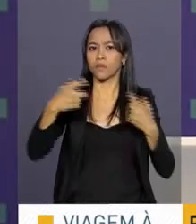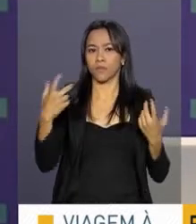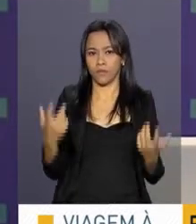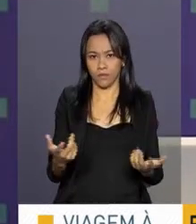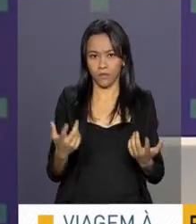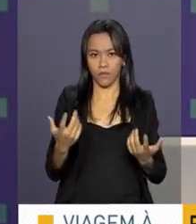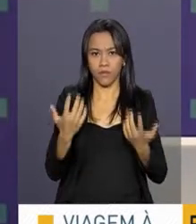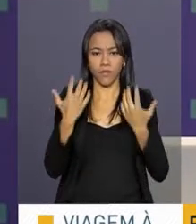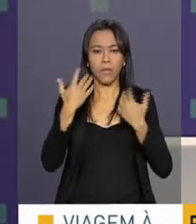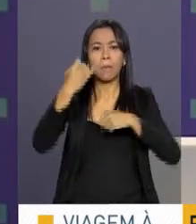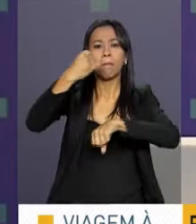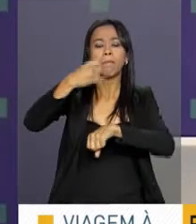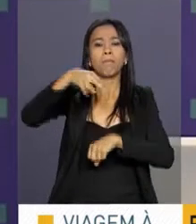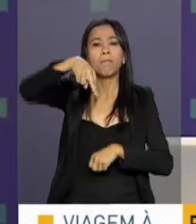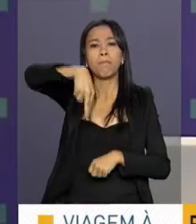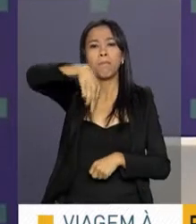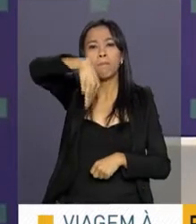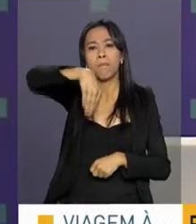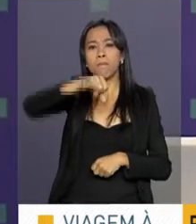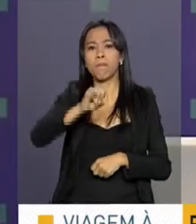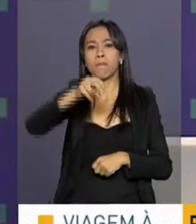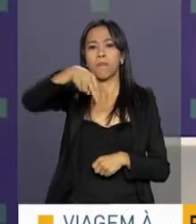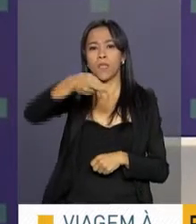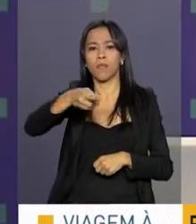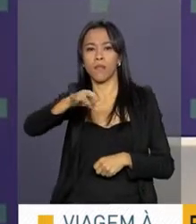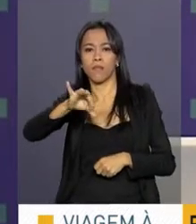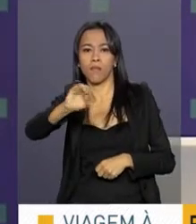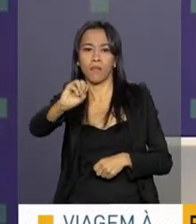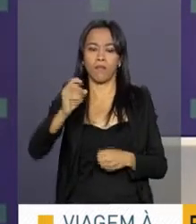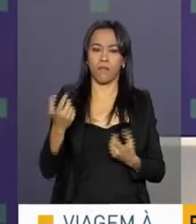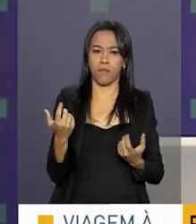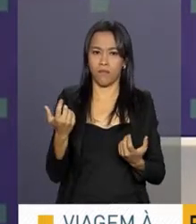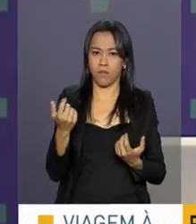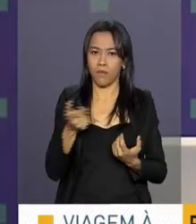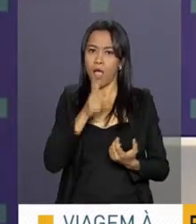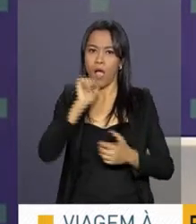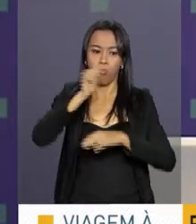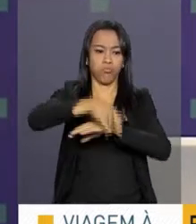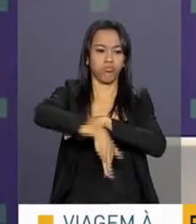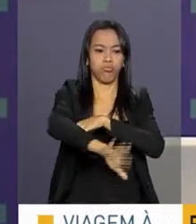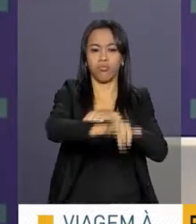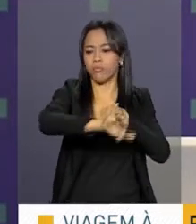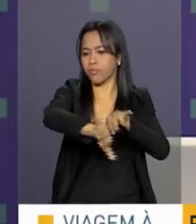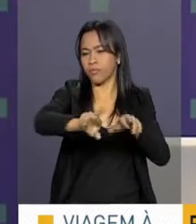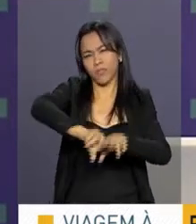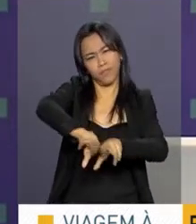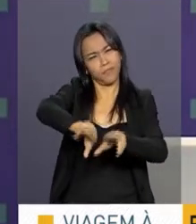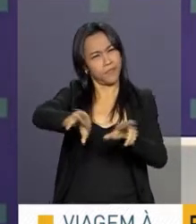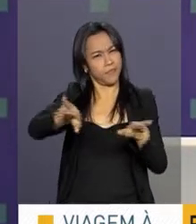recursos minerais, recursos hidráulicos e assim por diante.